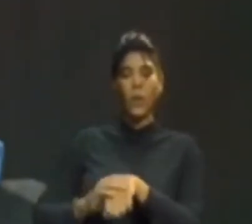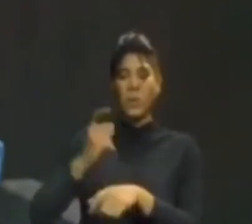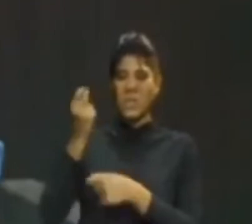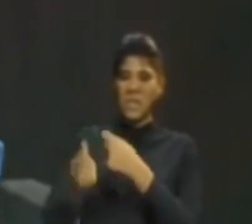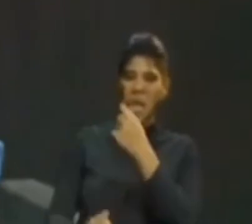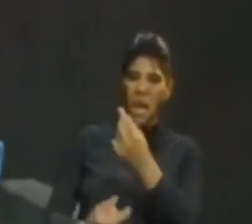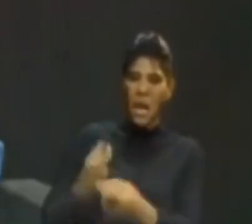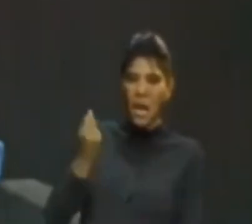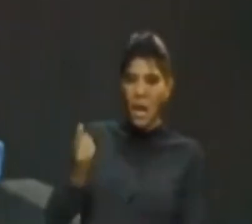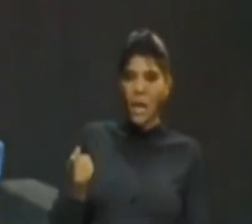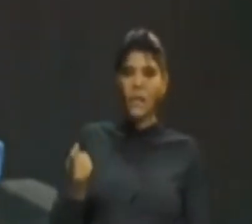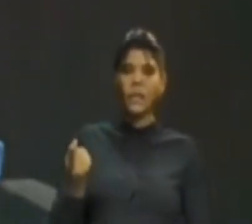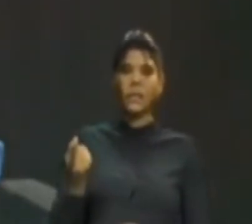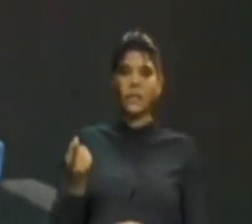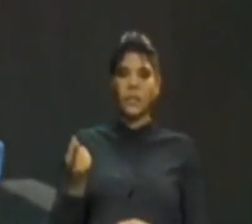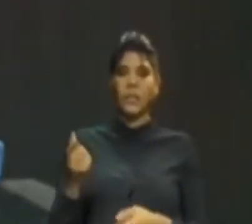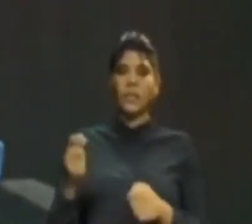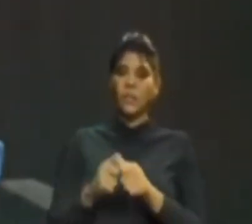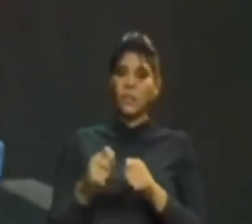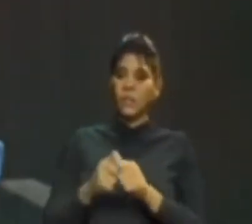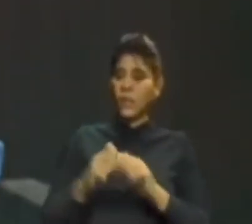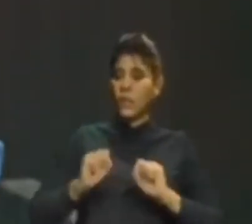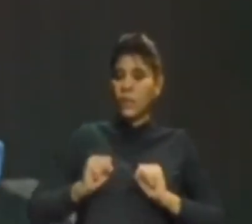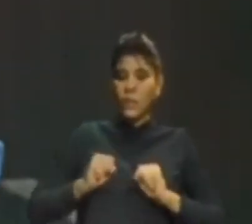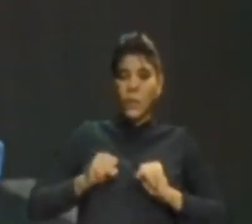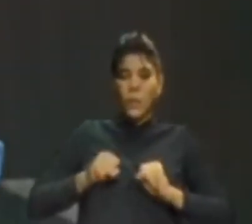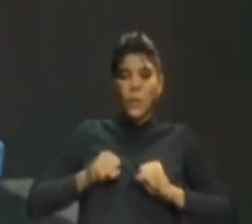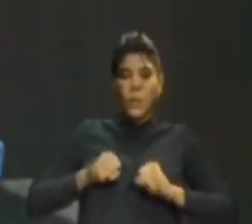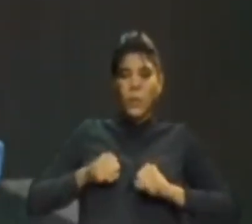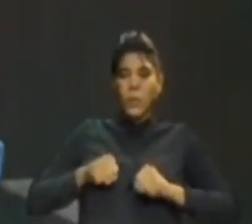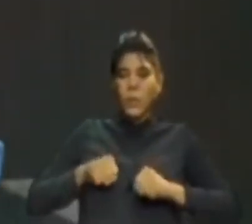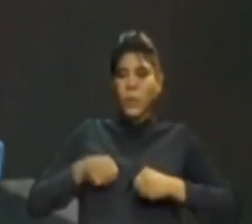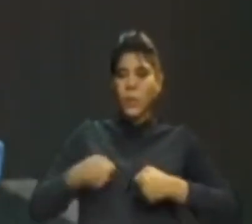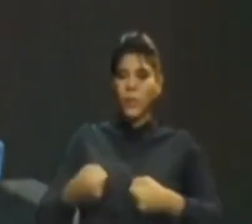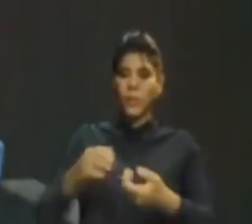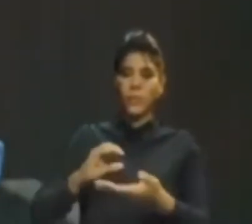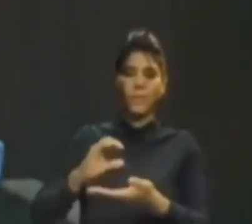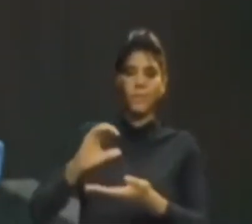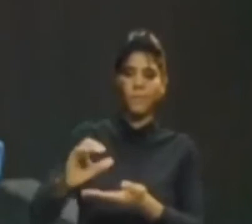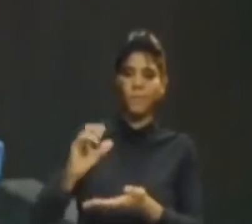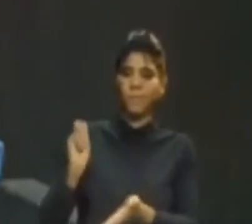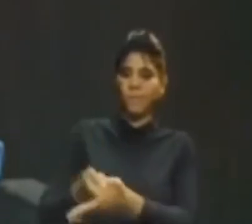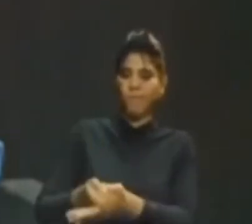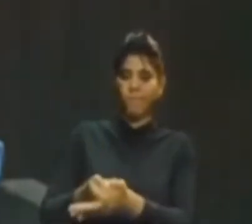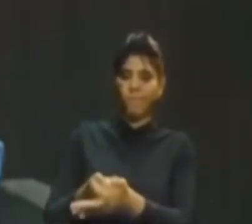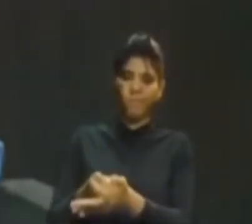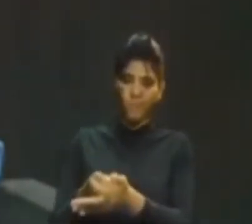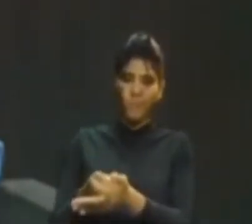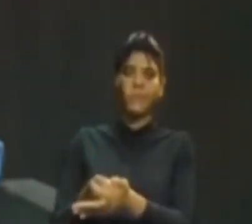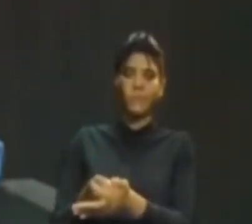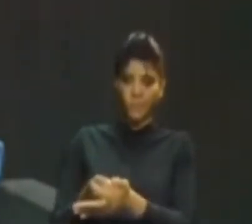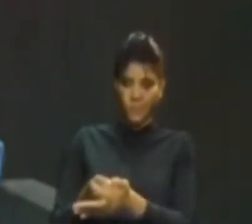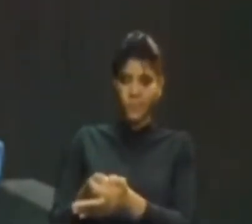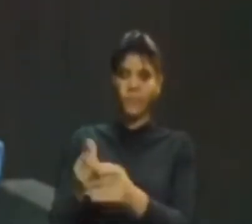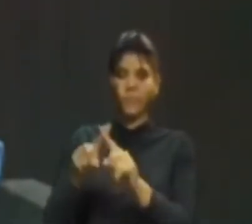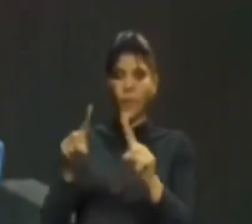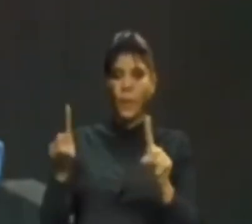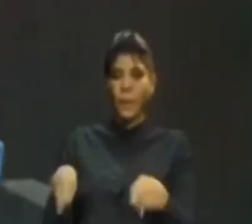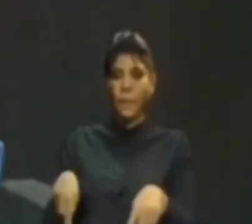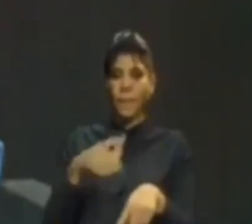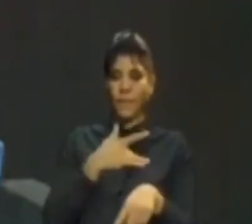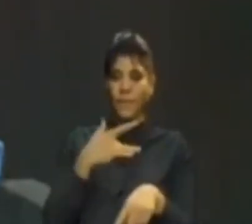crônicas fazem um esforço sobre-humano e para custear